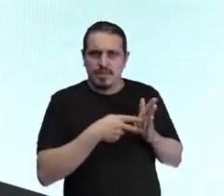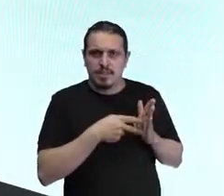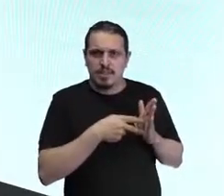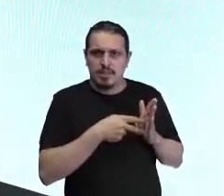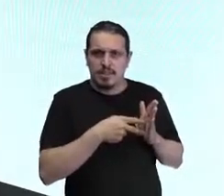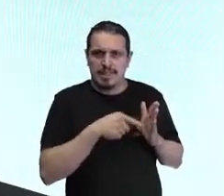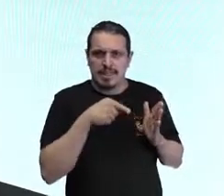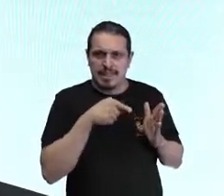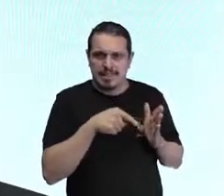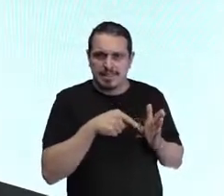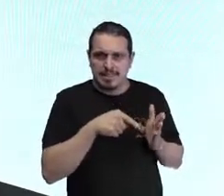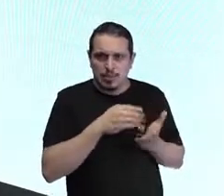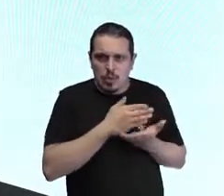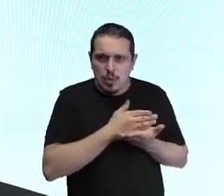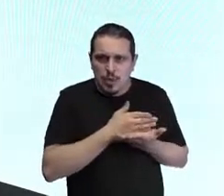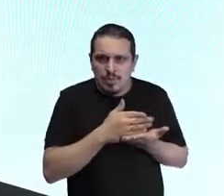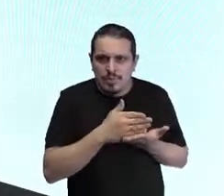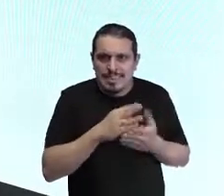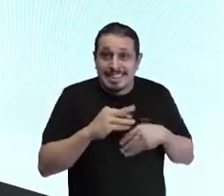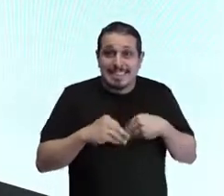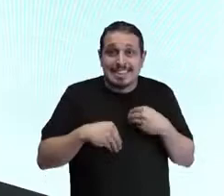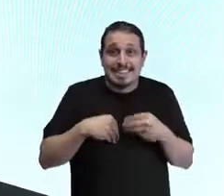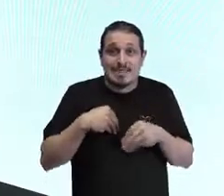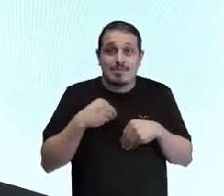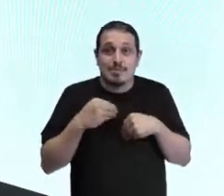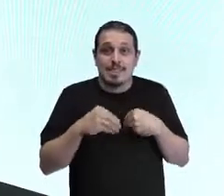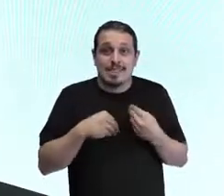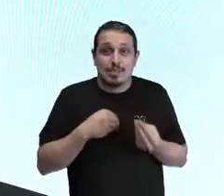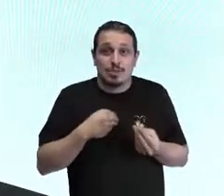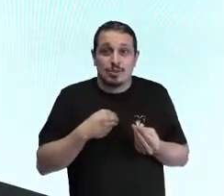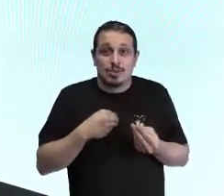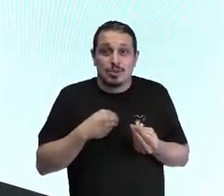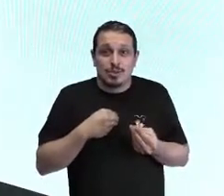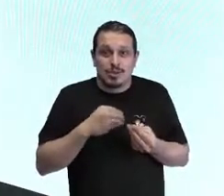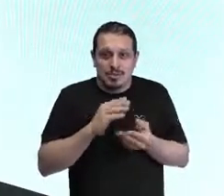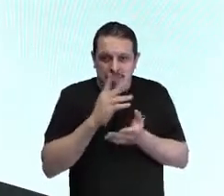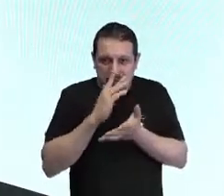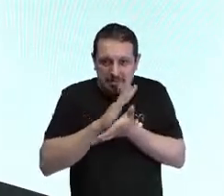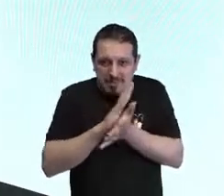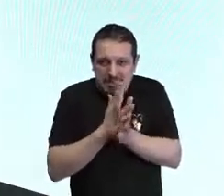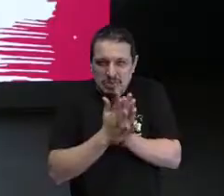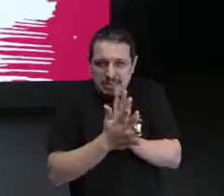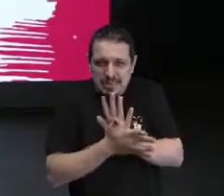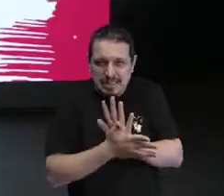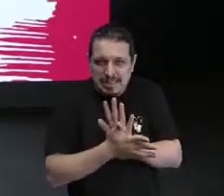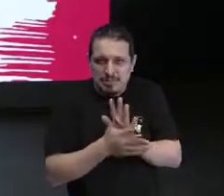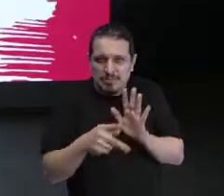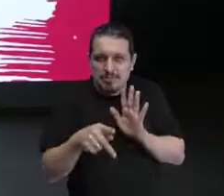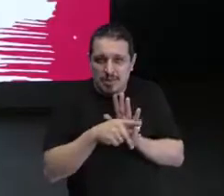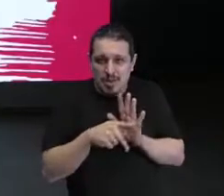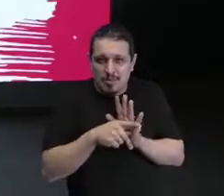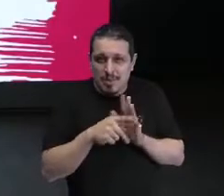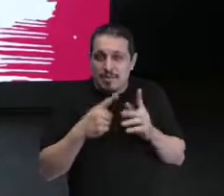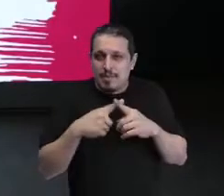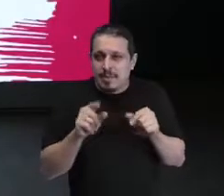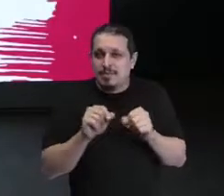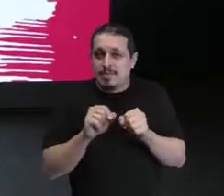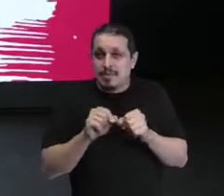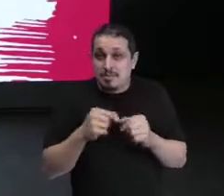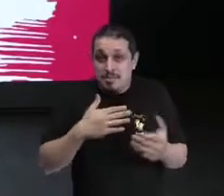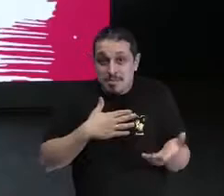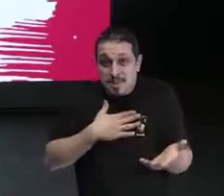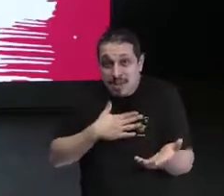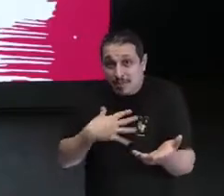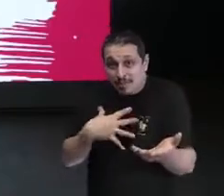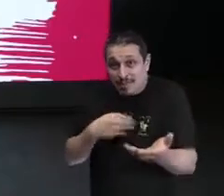mulher branca, hétero, de classe média, é grave. Então vamos lá. Meu filho era um bebê de